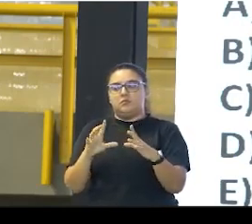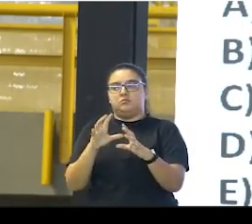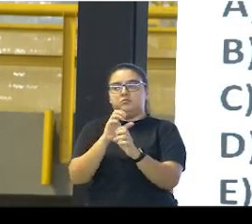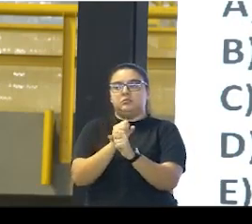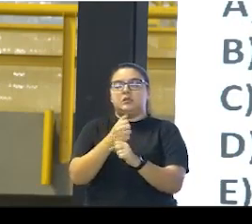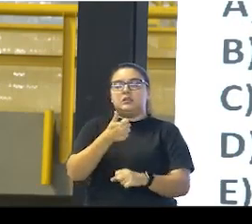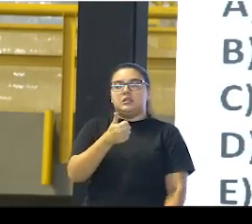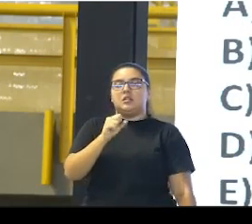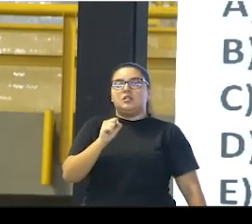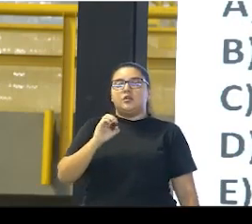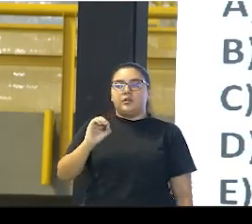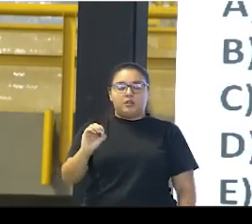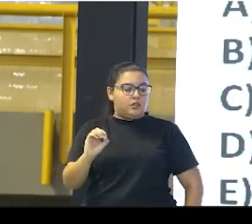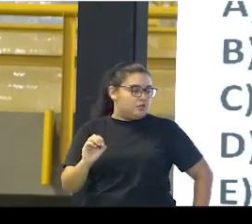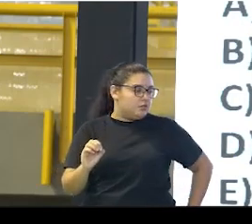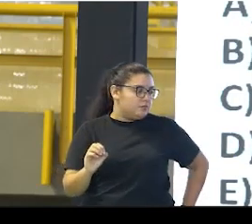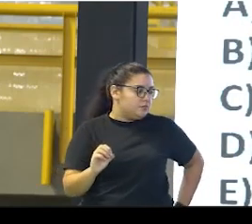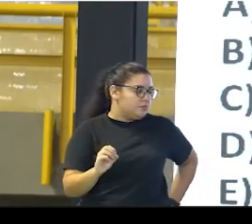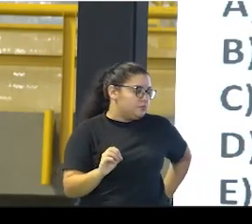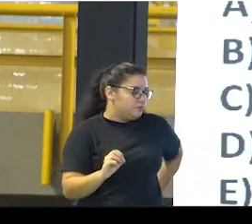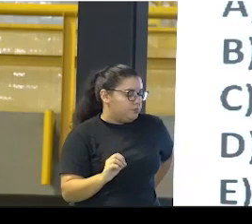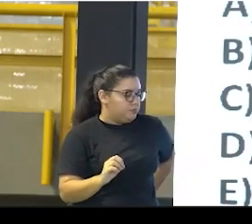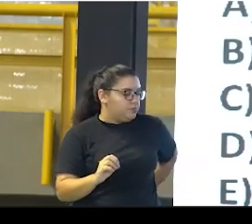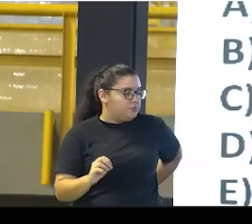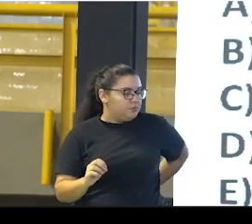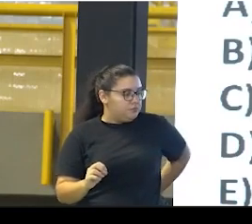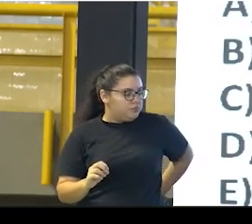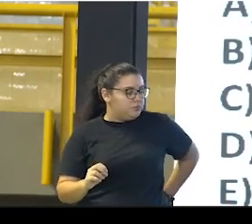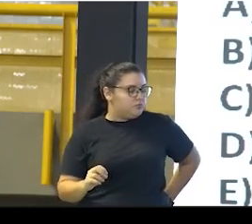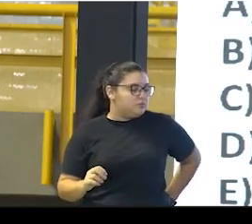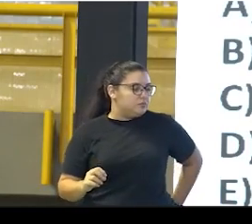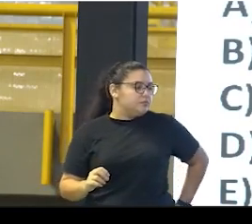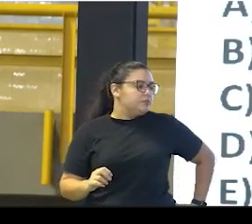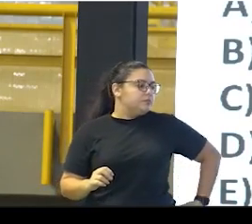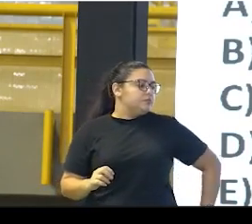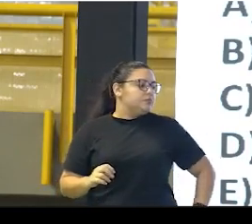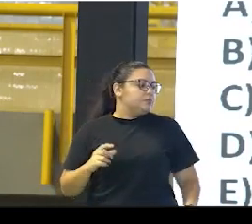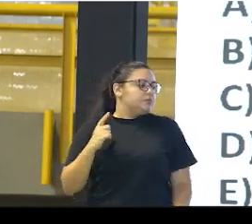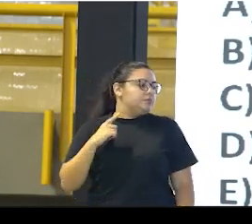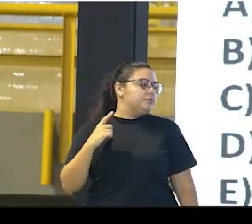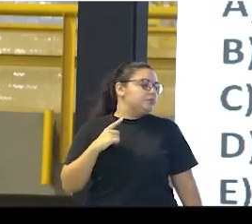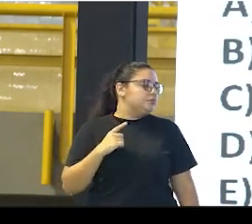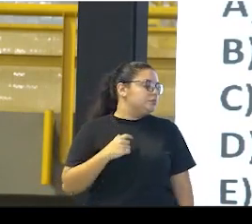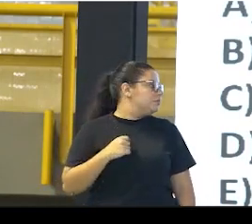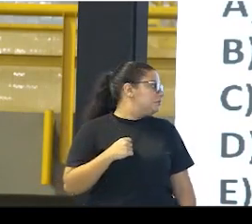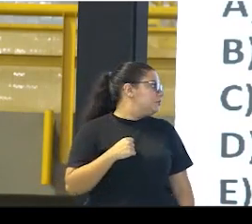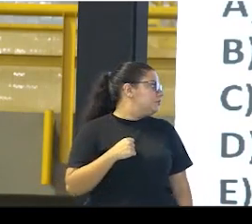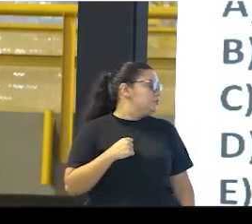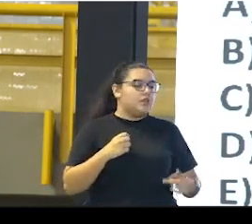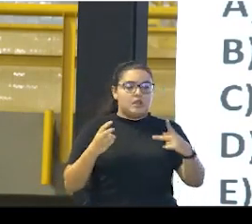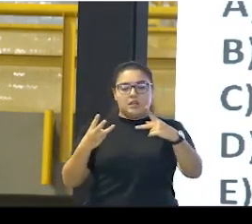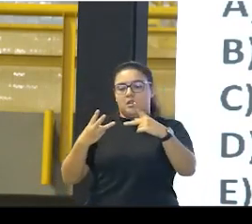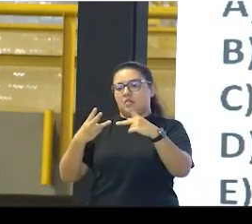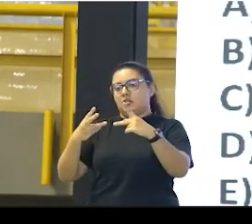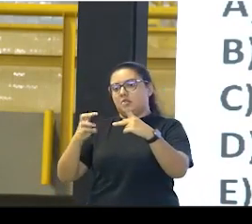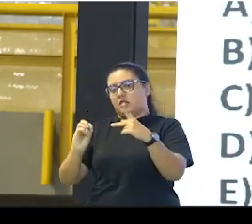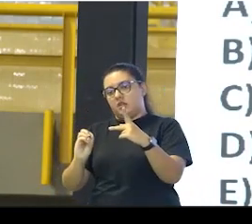força de 10 newtons. Aí você tem um ângulo aqui de 30 graus.